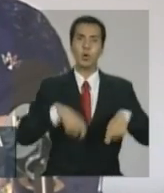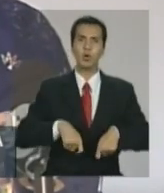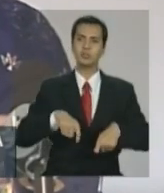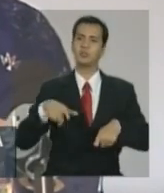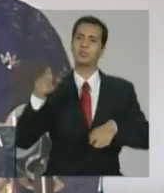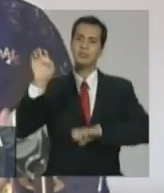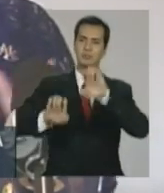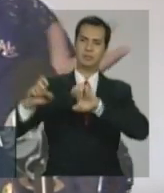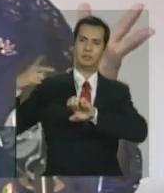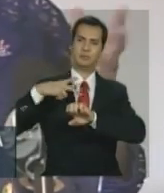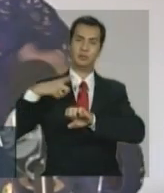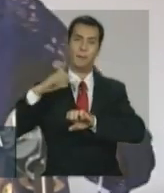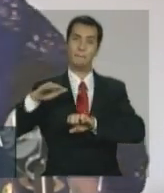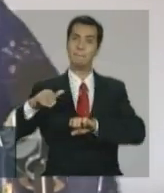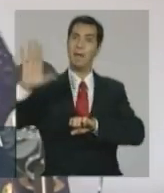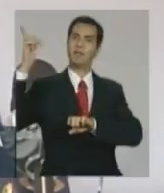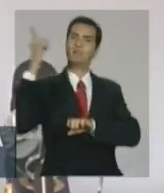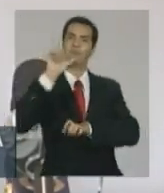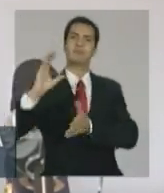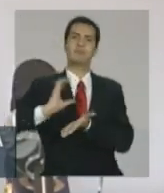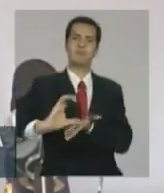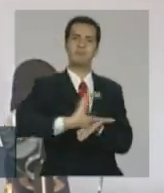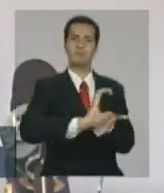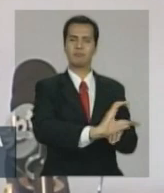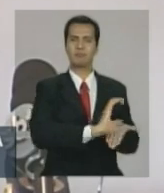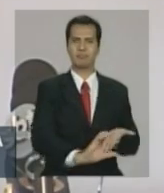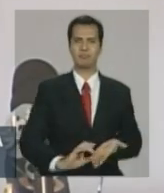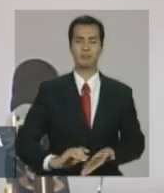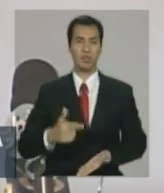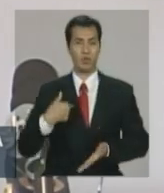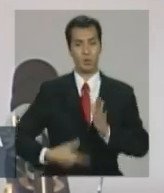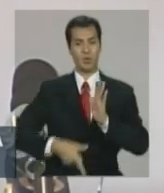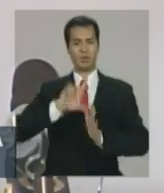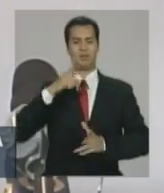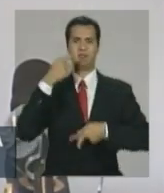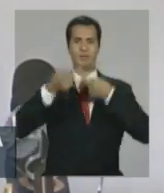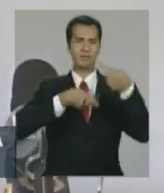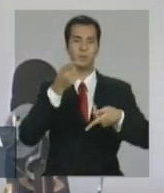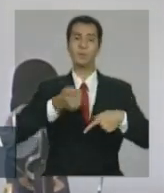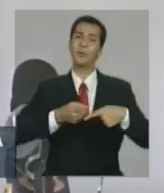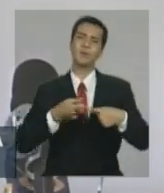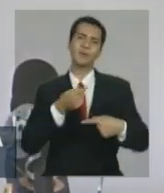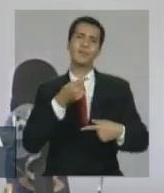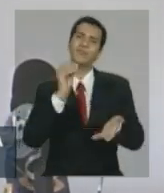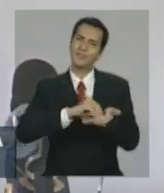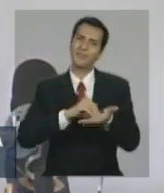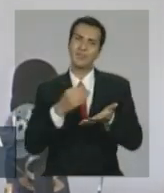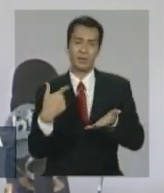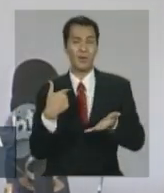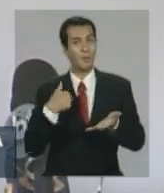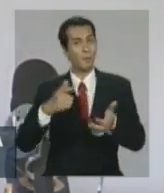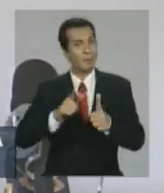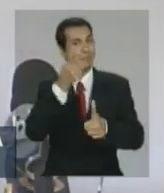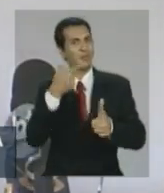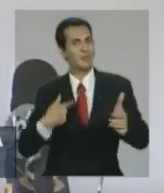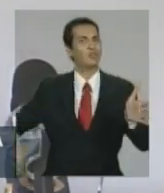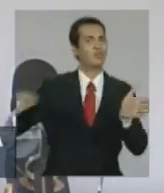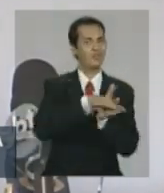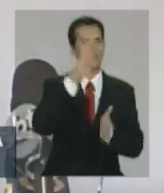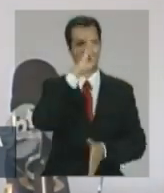privado. Eu não vou adiantar aqui, porque eu não estou no Brasil. Essa é a pergunta que não quer